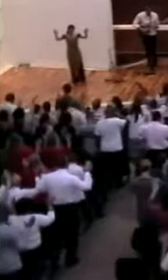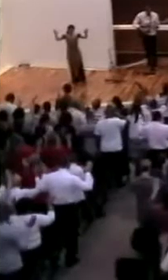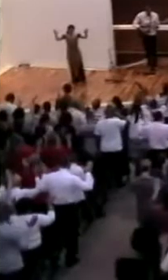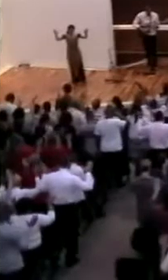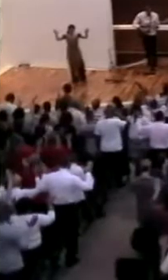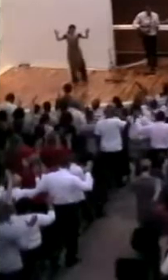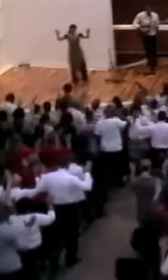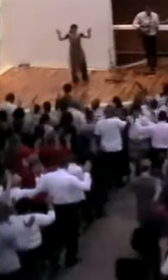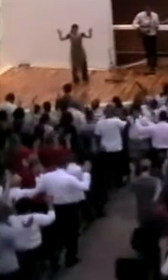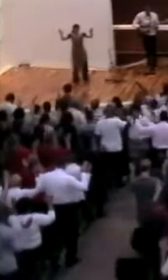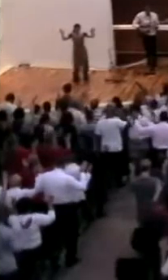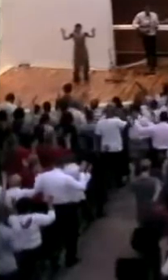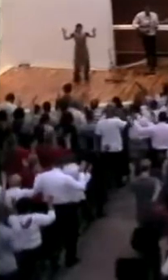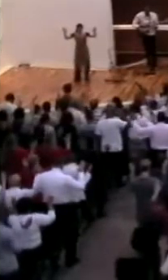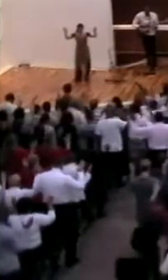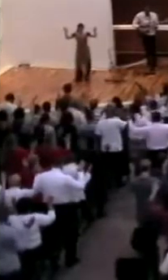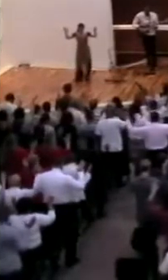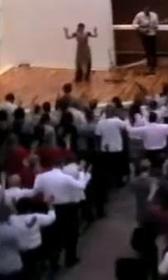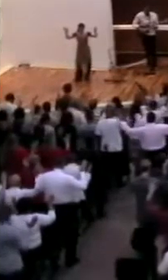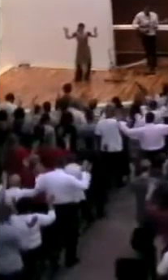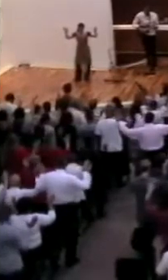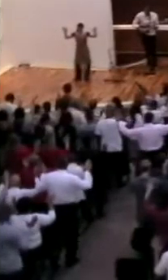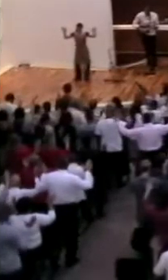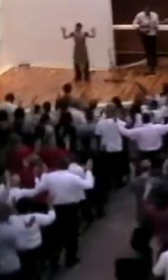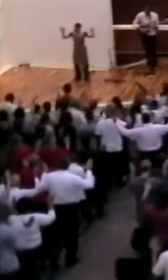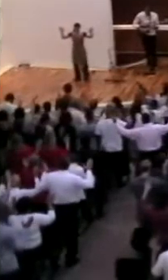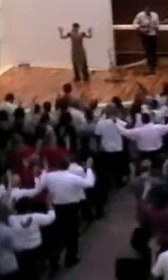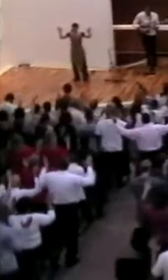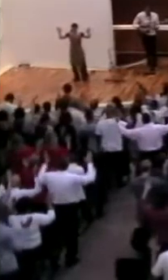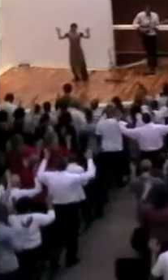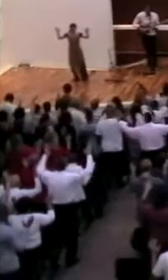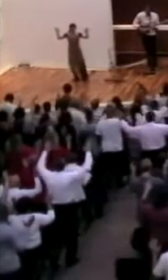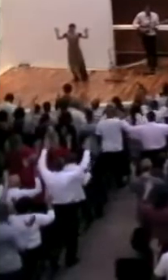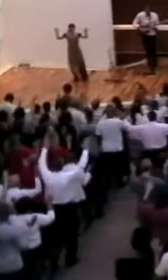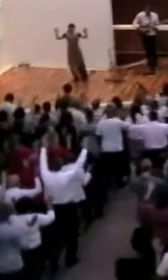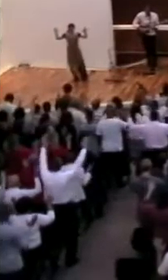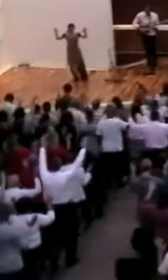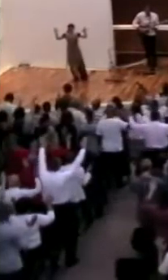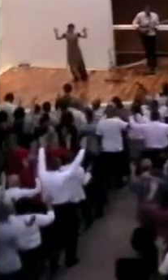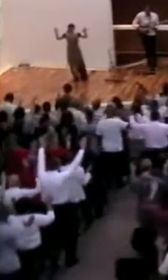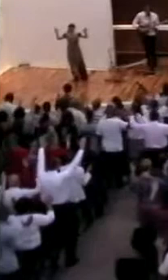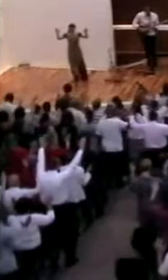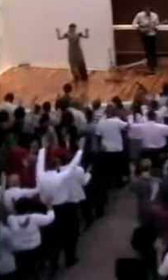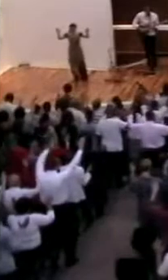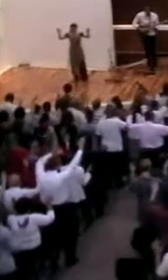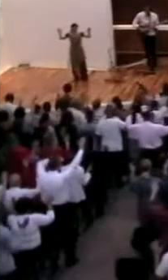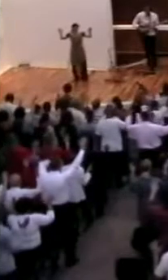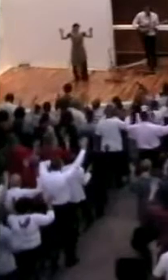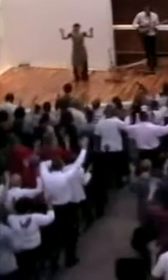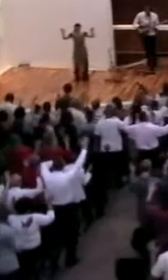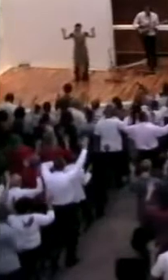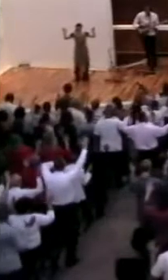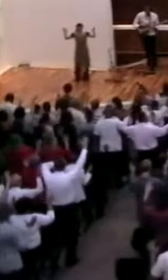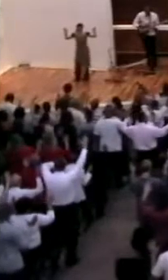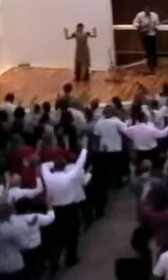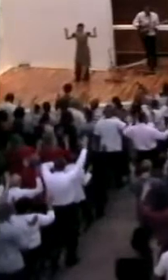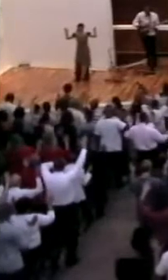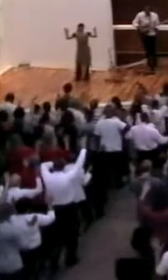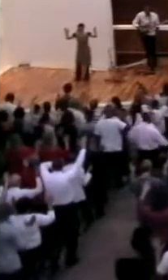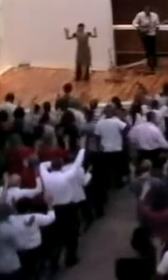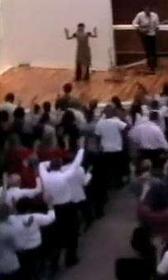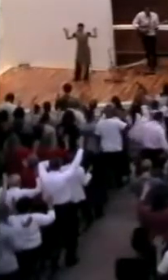E nesse momento, ó Deus, num ato de fé, nós declaramos a bênção em nome de Jesus na vida dessas